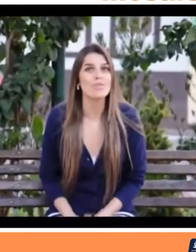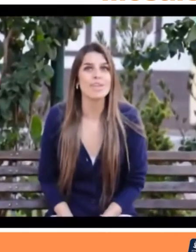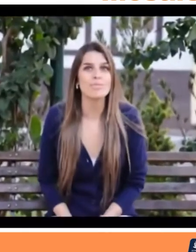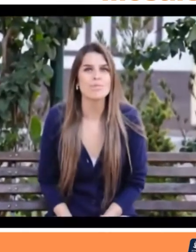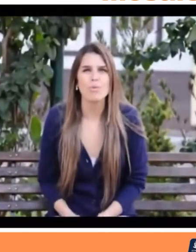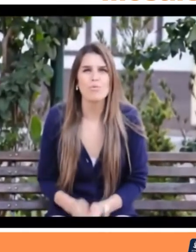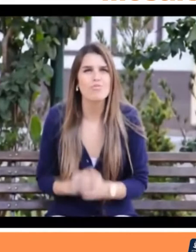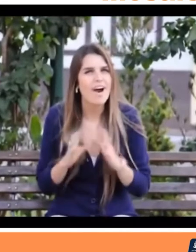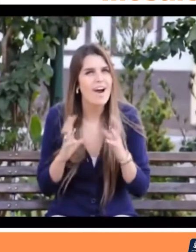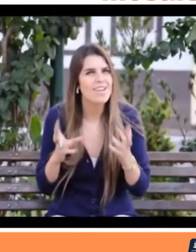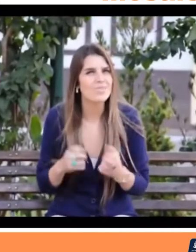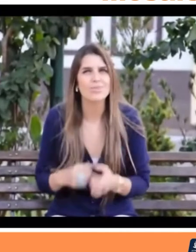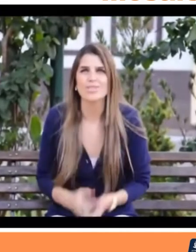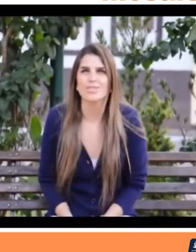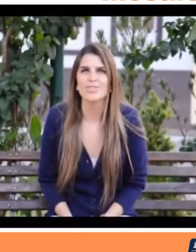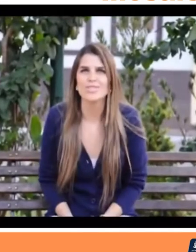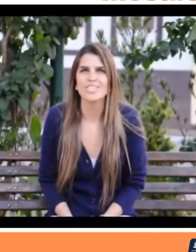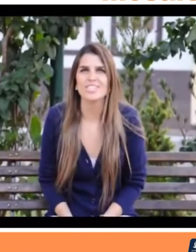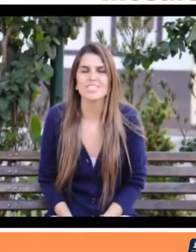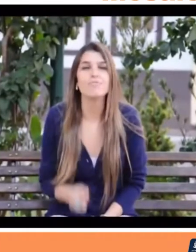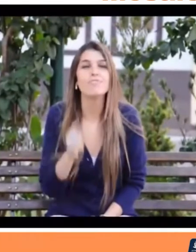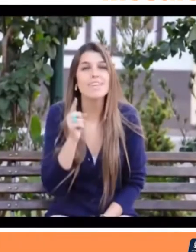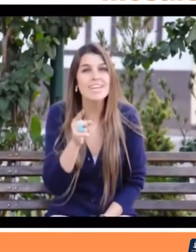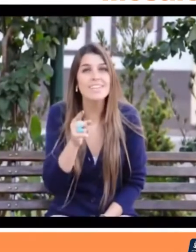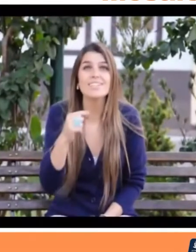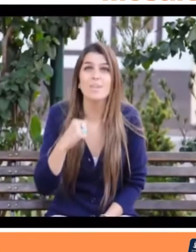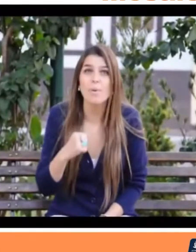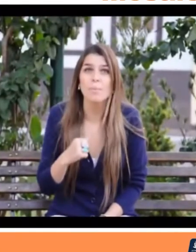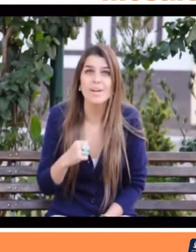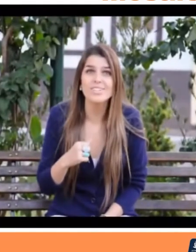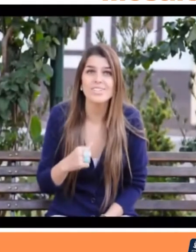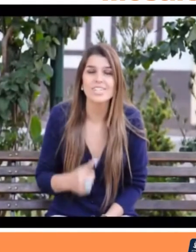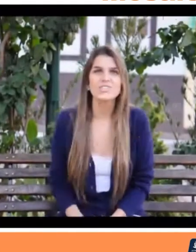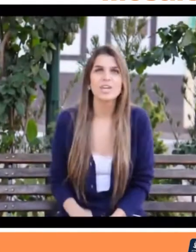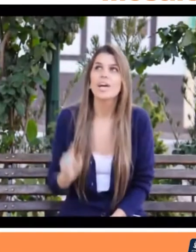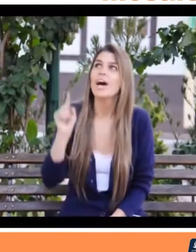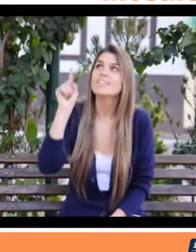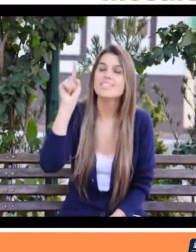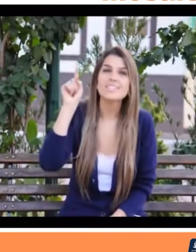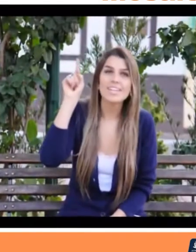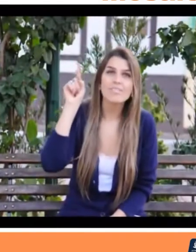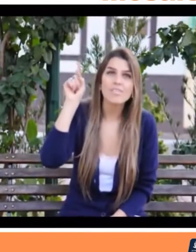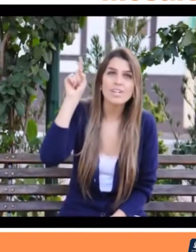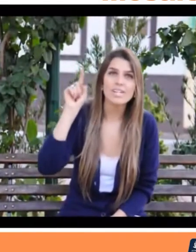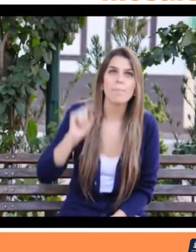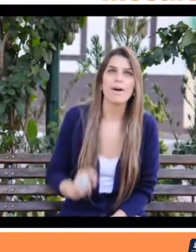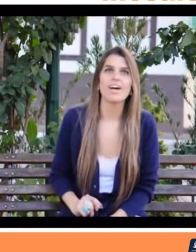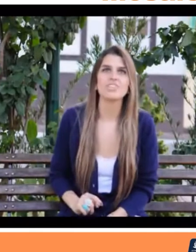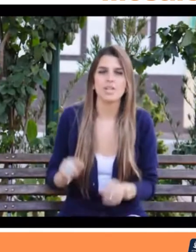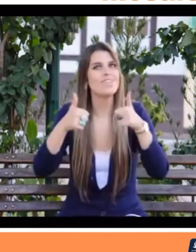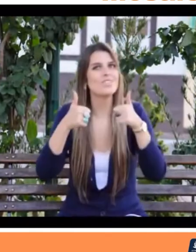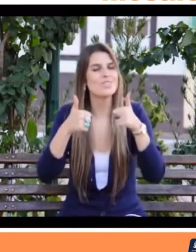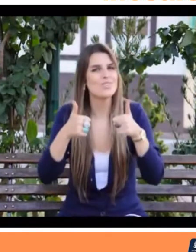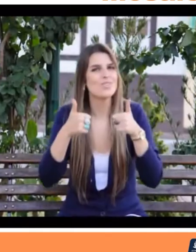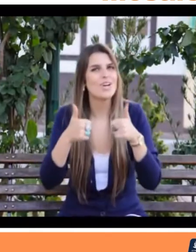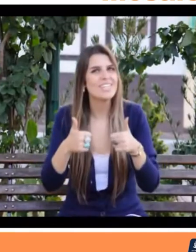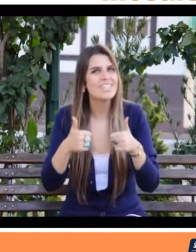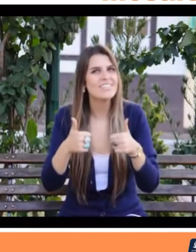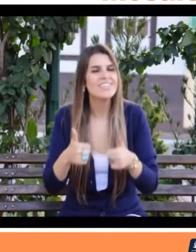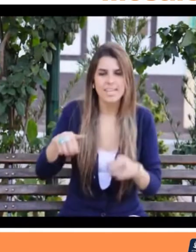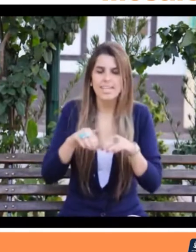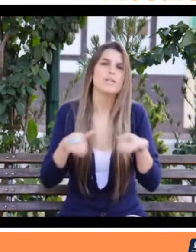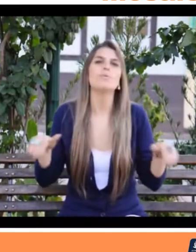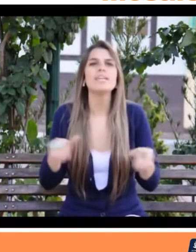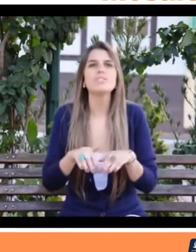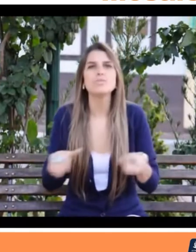logo, nós voltaremos com várias outras notícias. Fiquem atentos, acompanhem a gente. Se inscrevam aqui na página, deixem seu